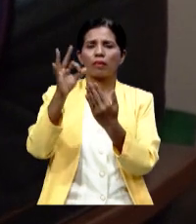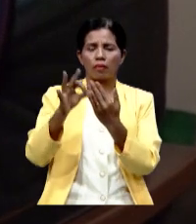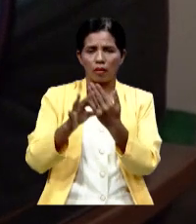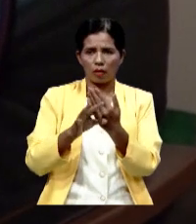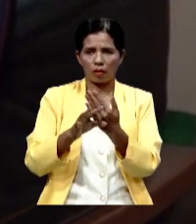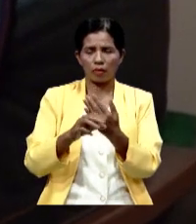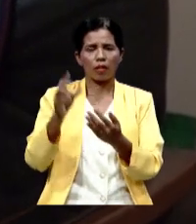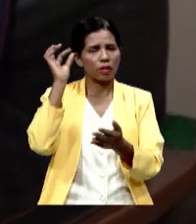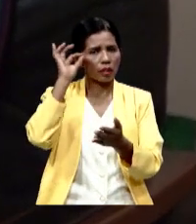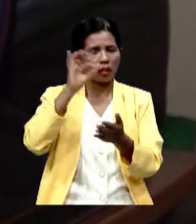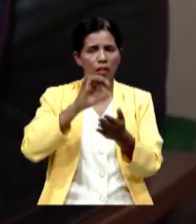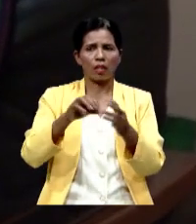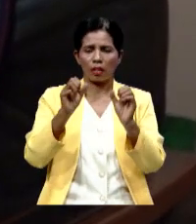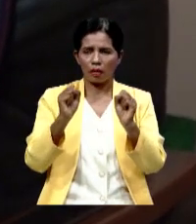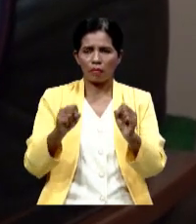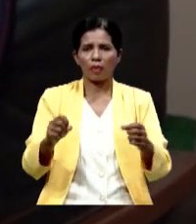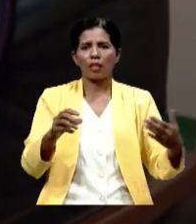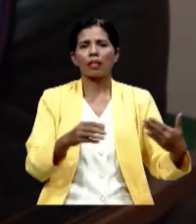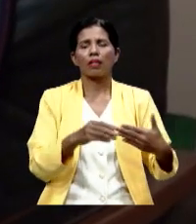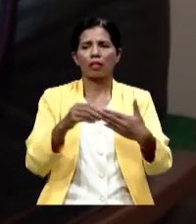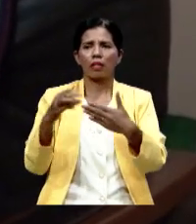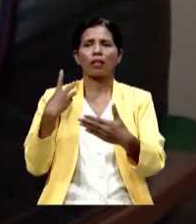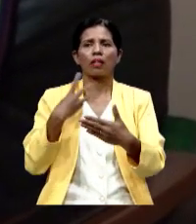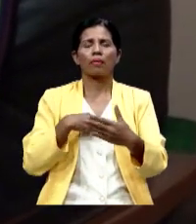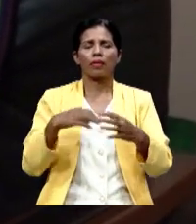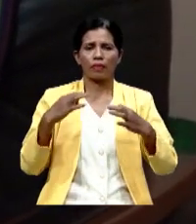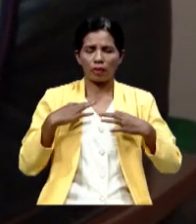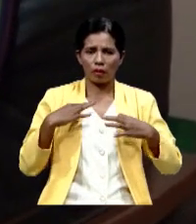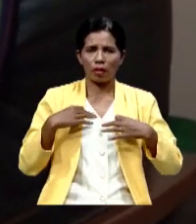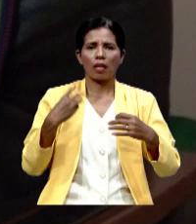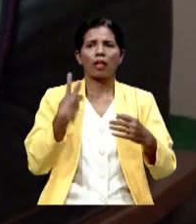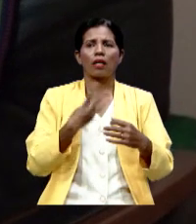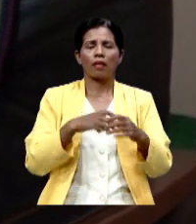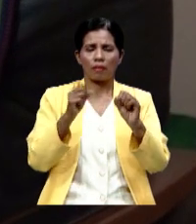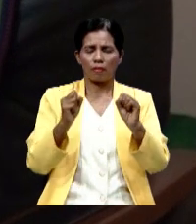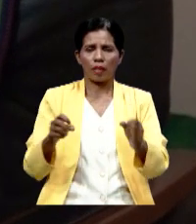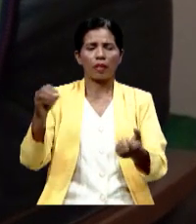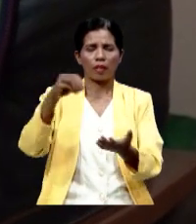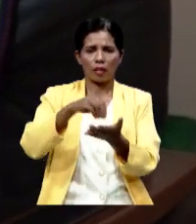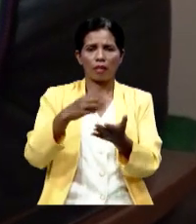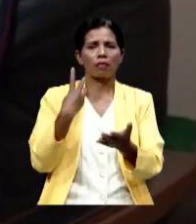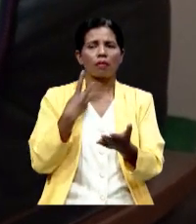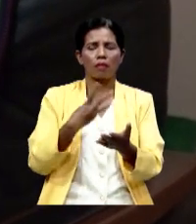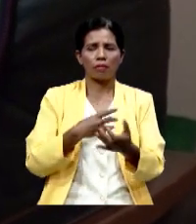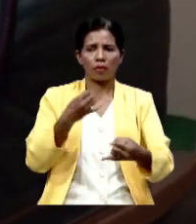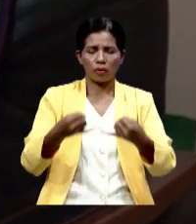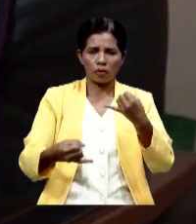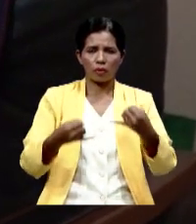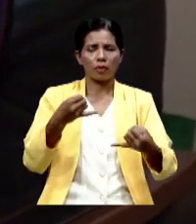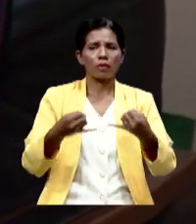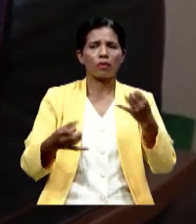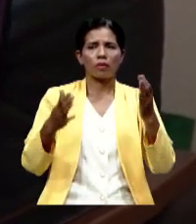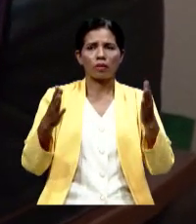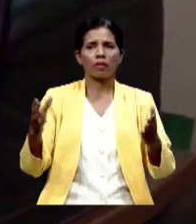a secretária Bele organiza a mini feira serne rodine Bele coloca a miser juiz serne turno ne e